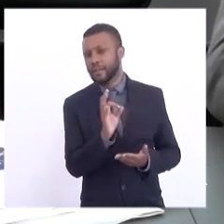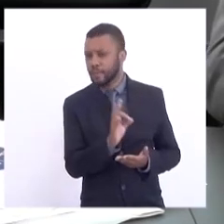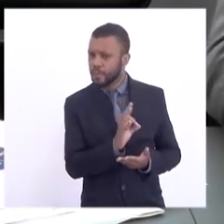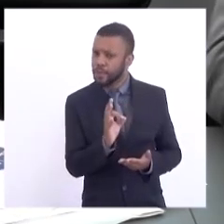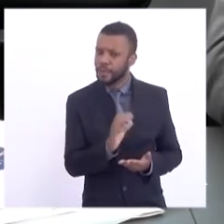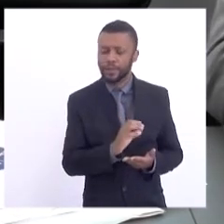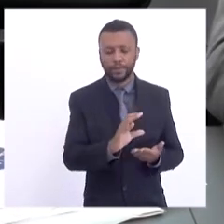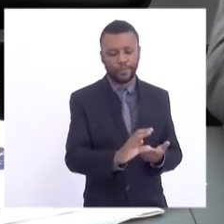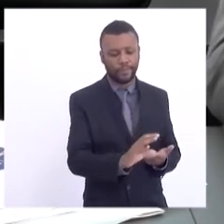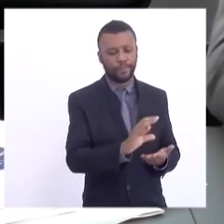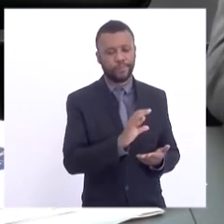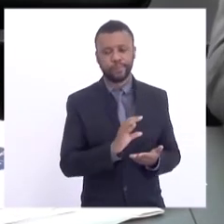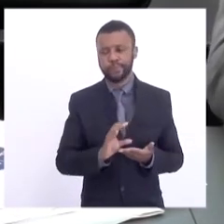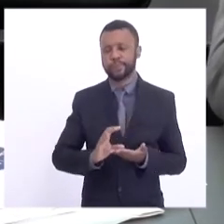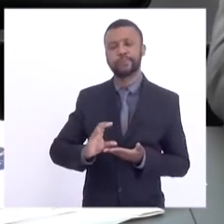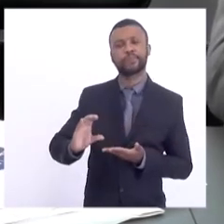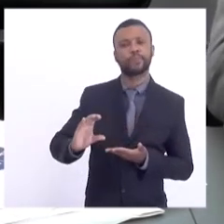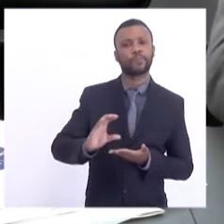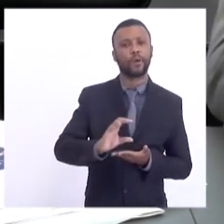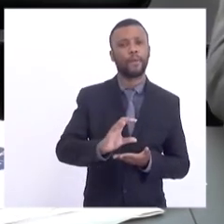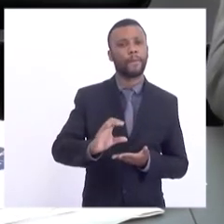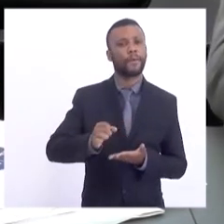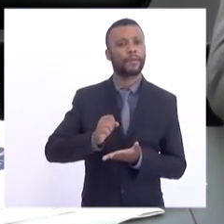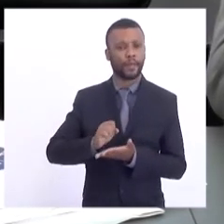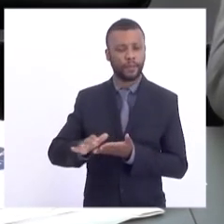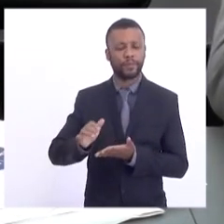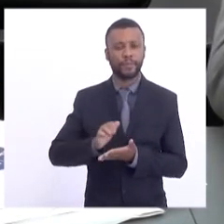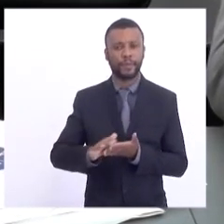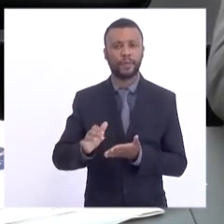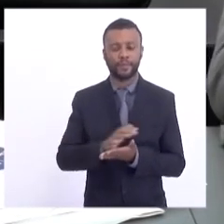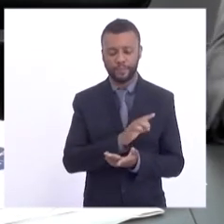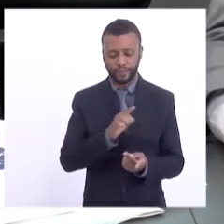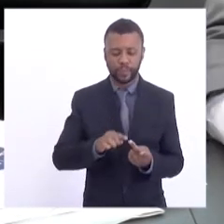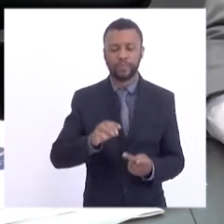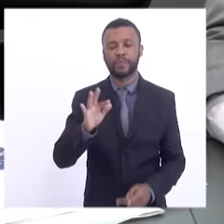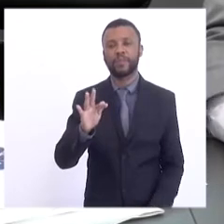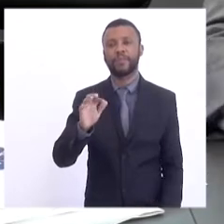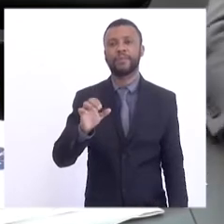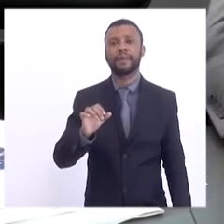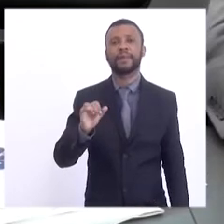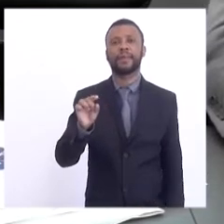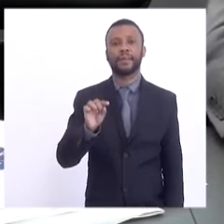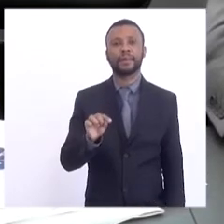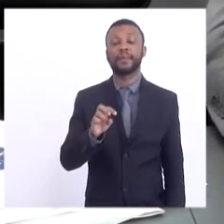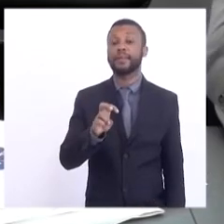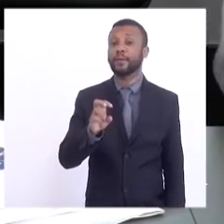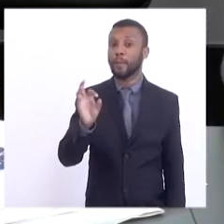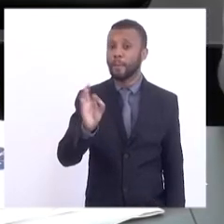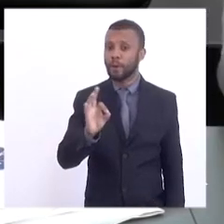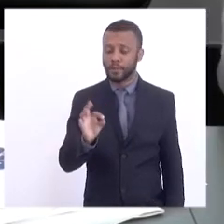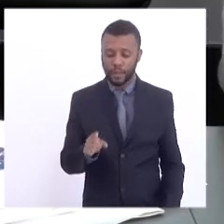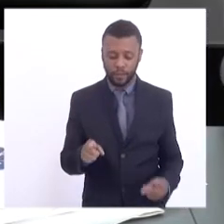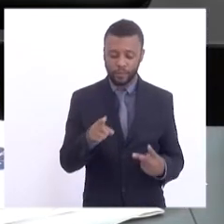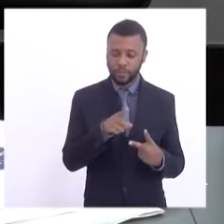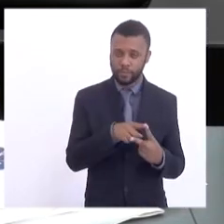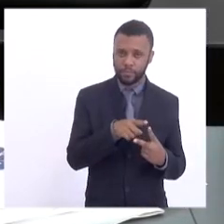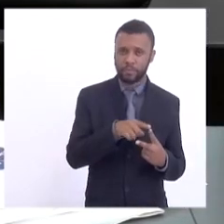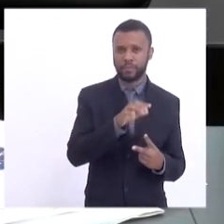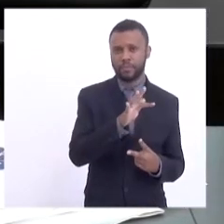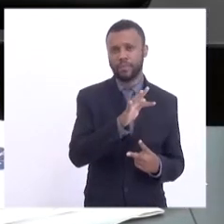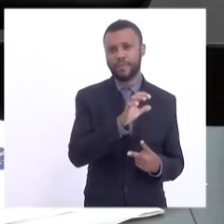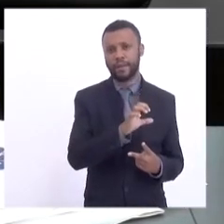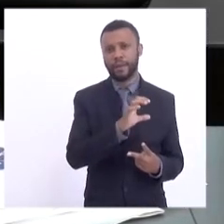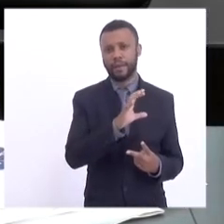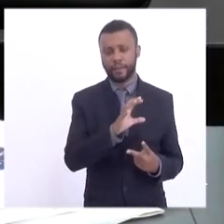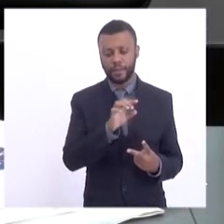e vai para o tesouro para outros dois despesas o feliz que há cinco porcento do Factor a gente